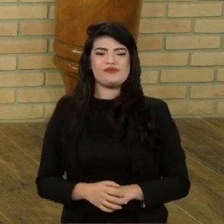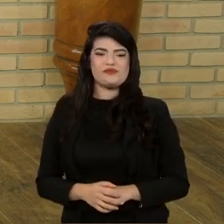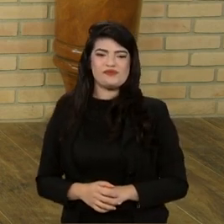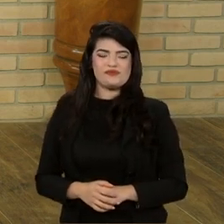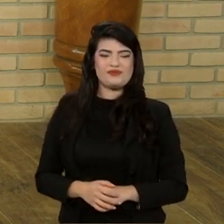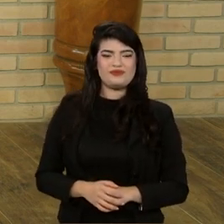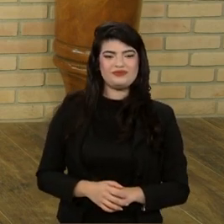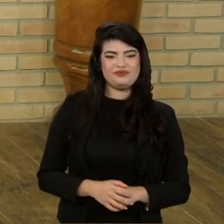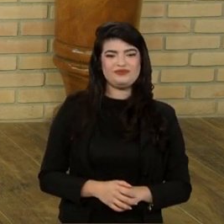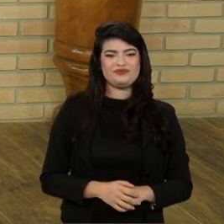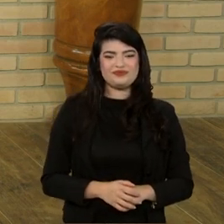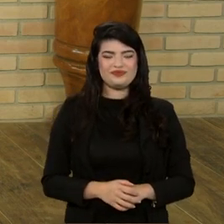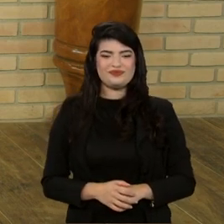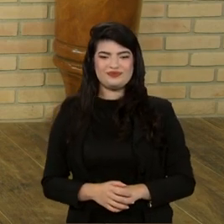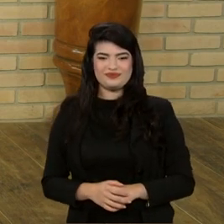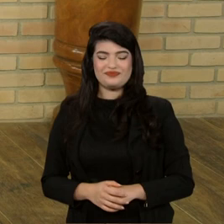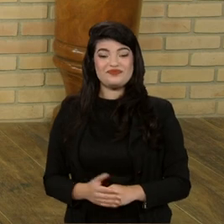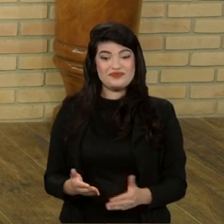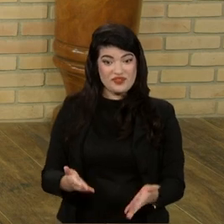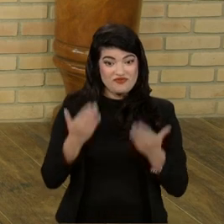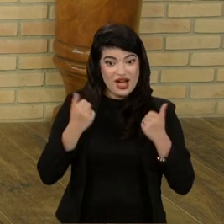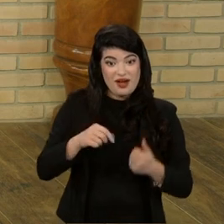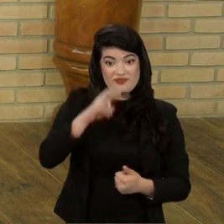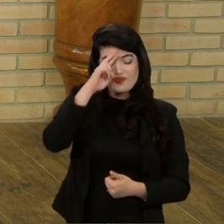ei. Não vou almoçar nada.